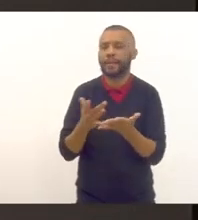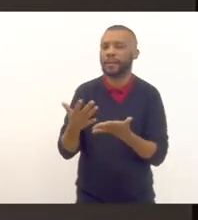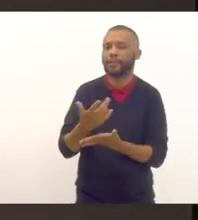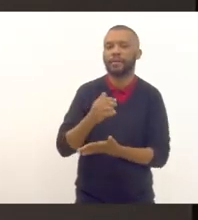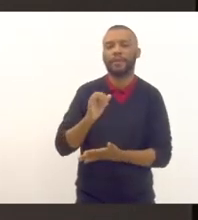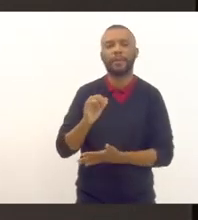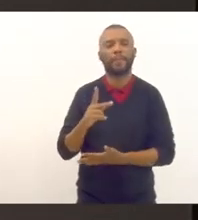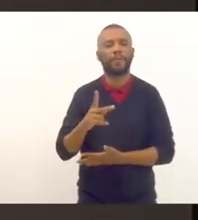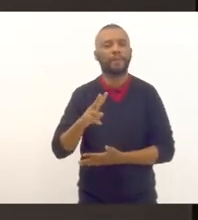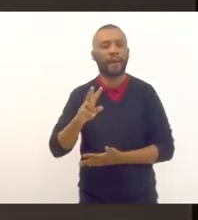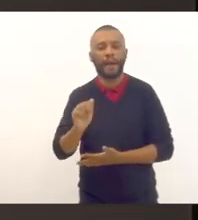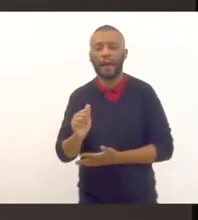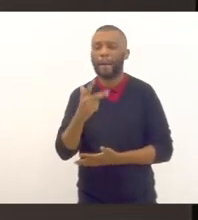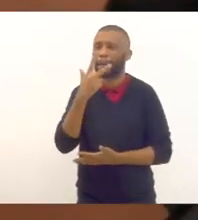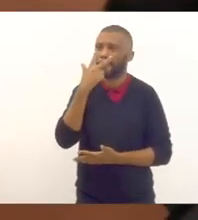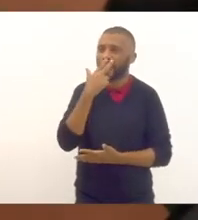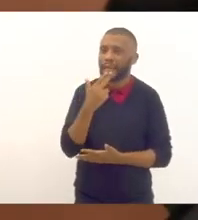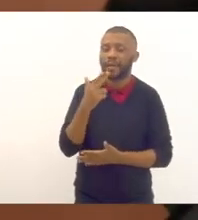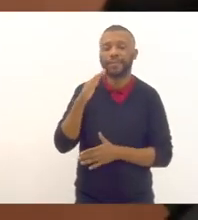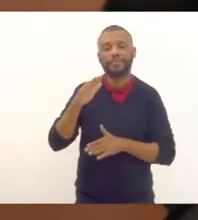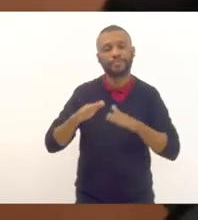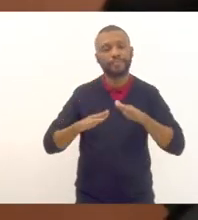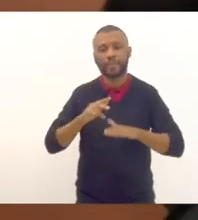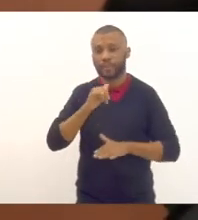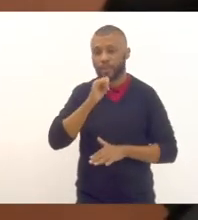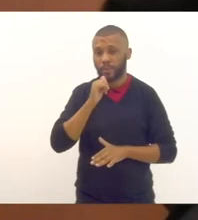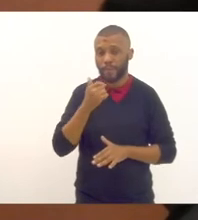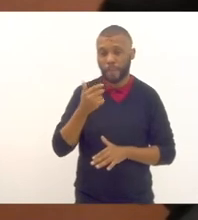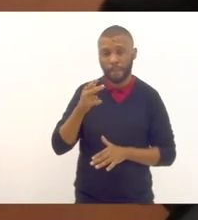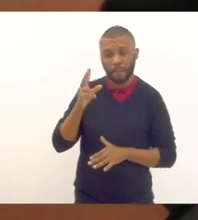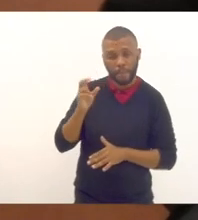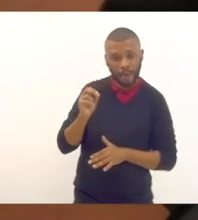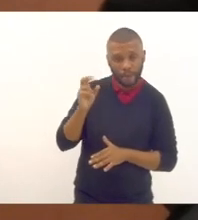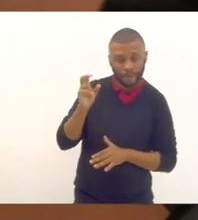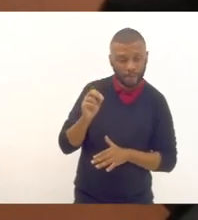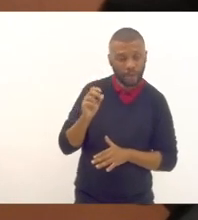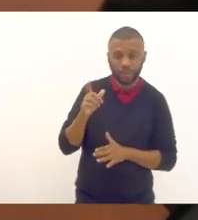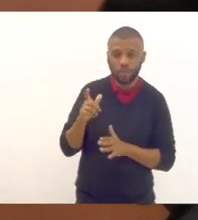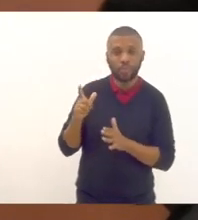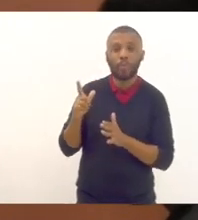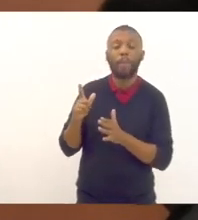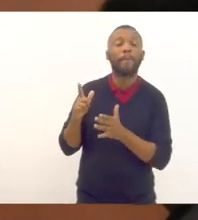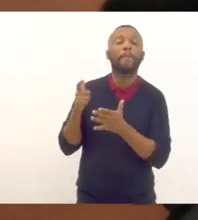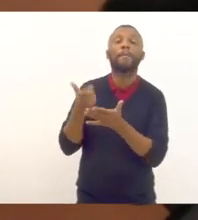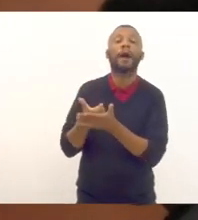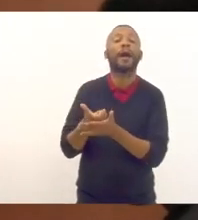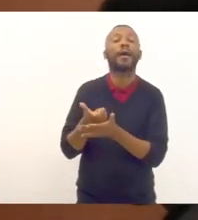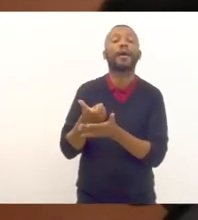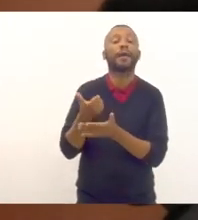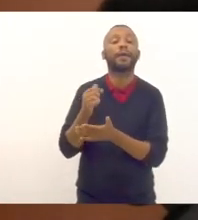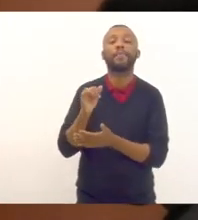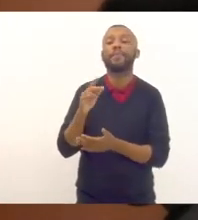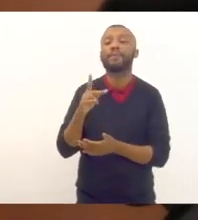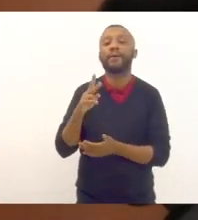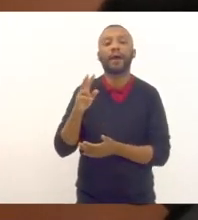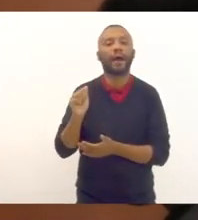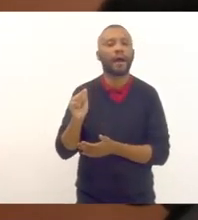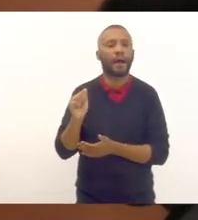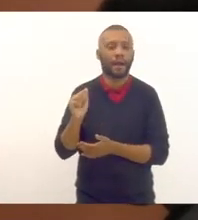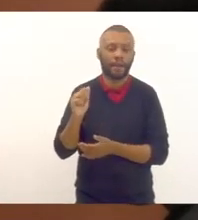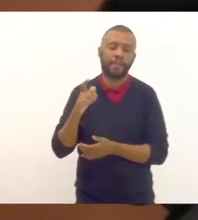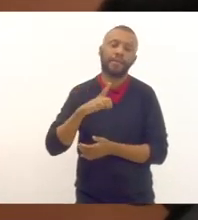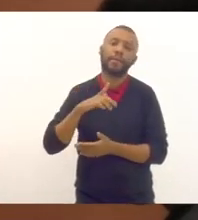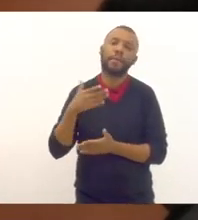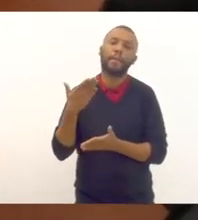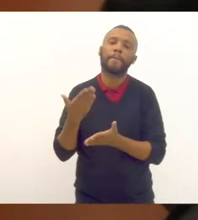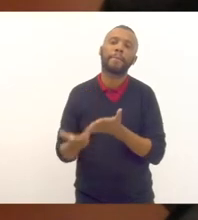aproximadamente, né? Semi-reboque não paga IPVA, mas os cavalos, os automotores, sim. Tem uma perda anual